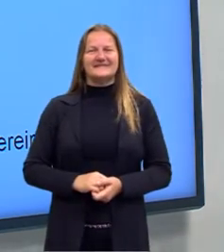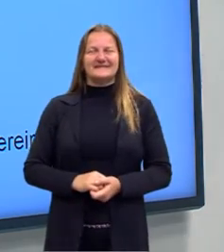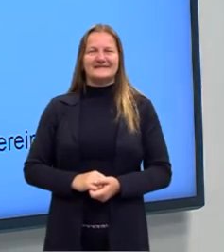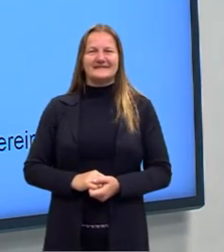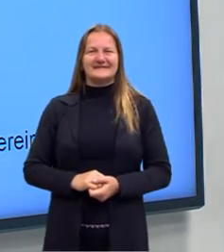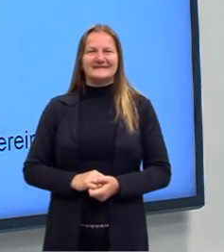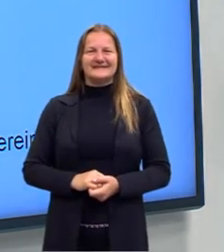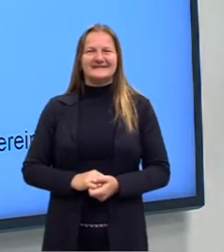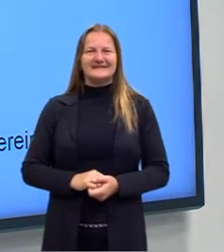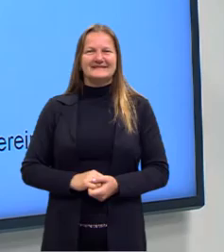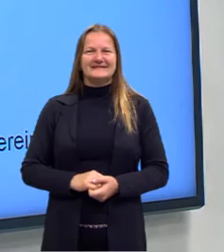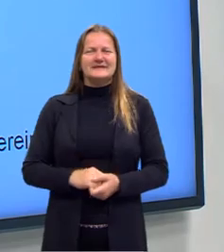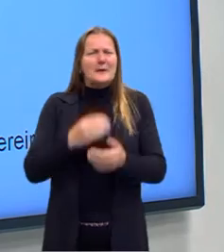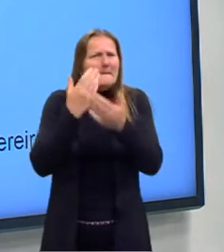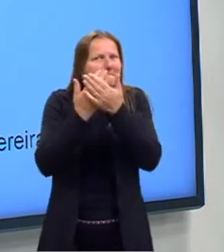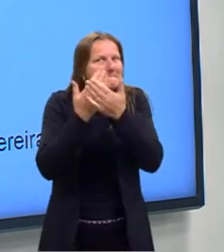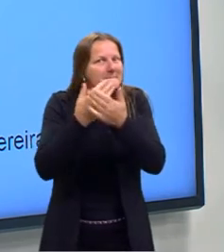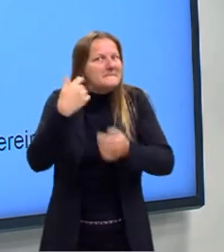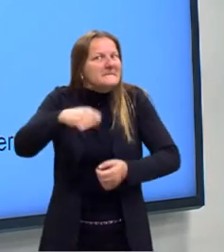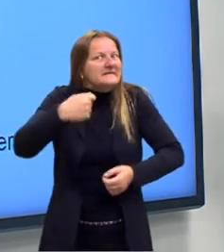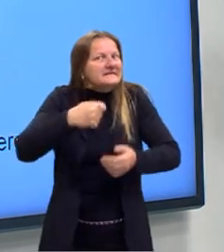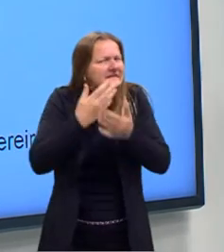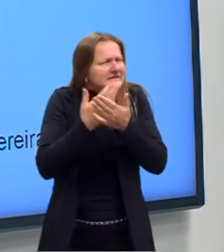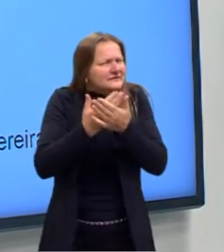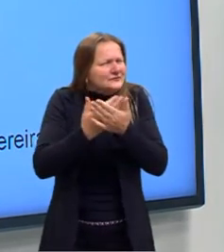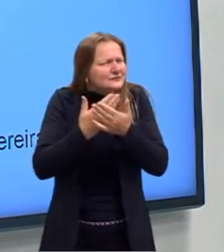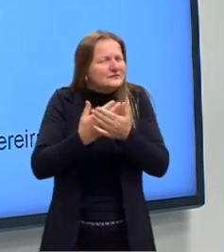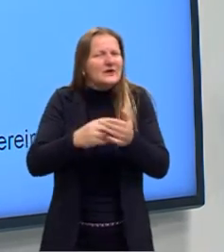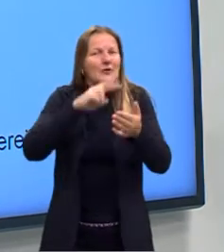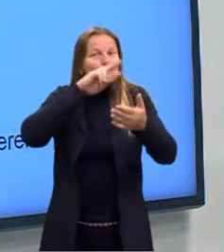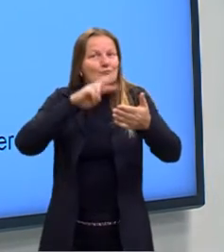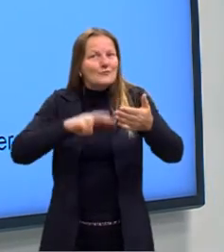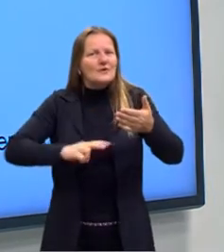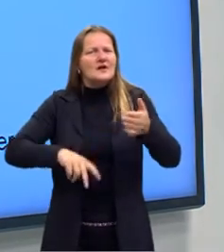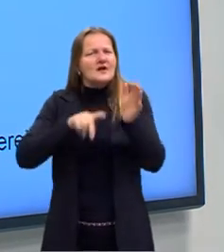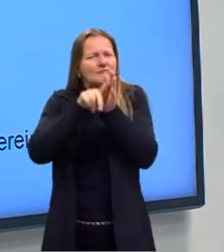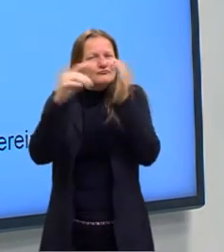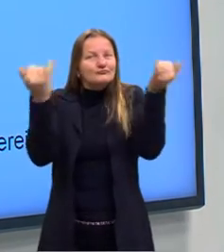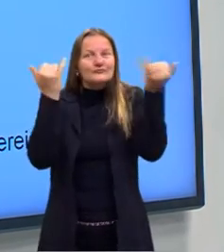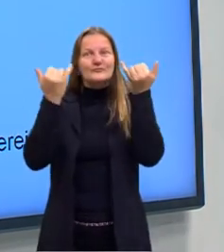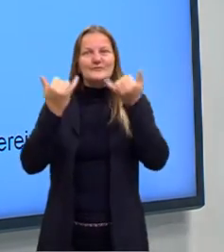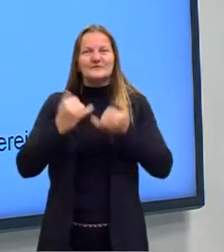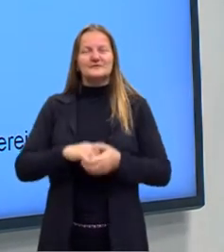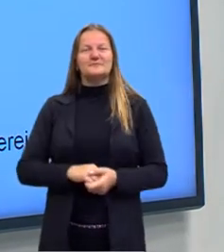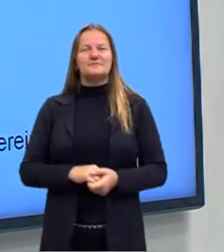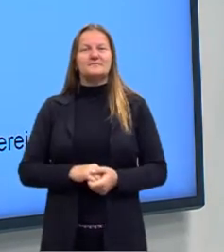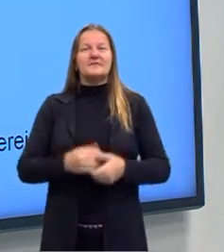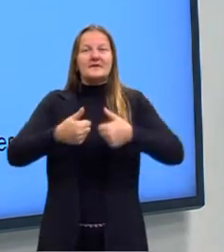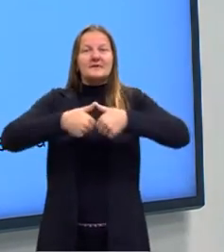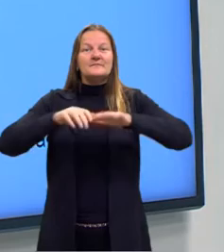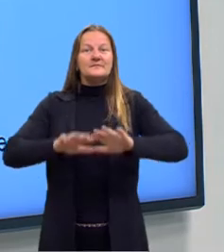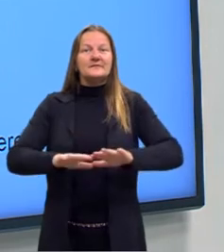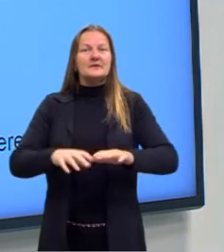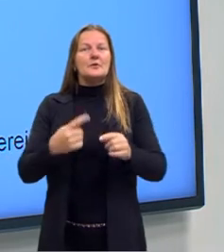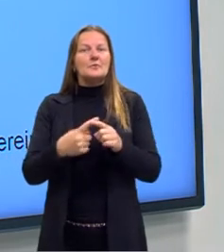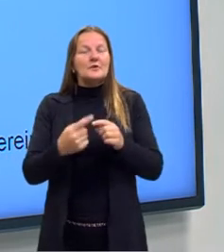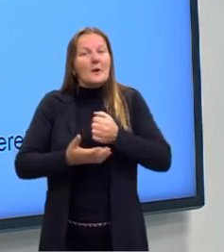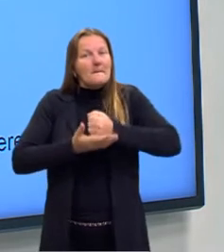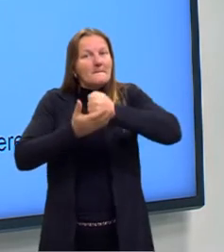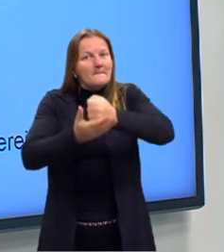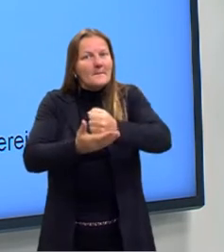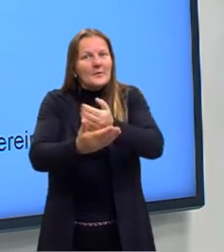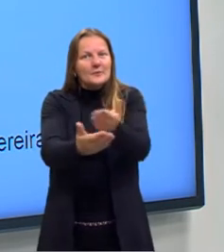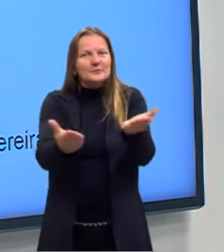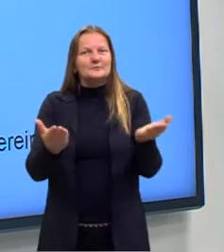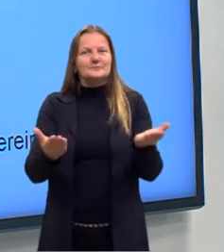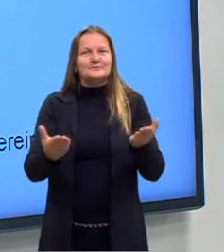não tem como passar a gente não estudar não lê não se informar então estamos aqui para ajudar um pouquinho